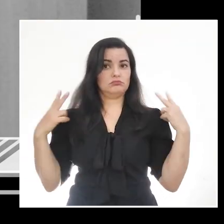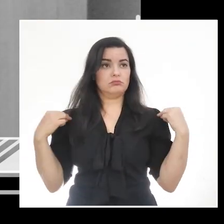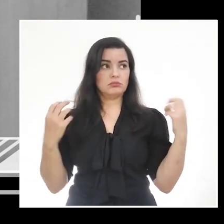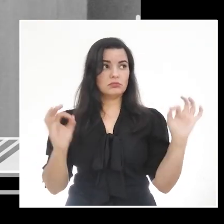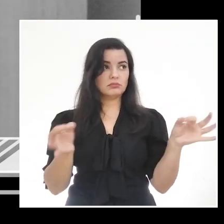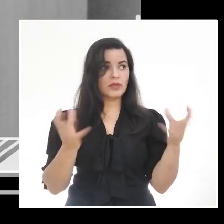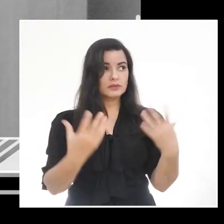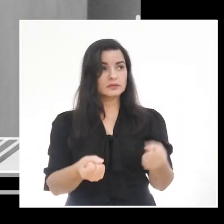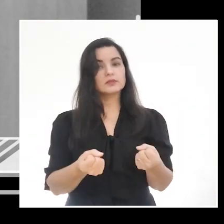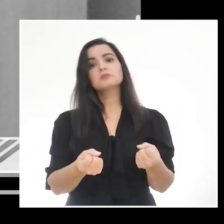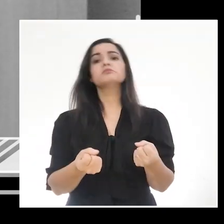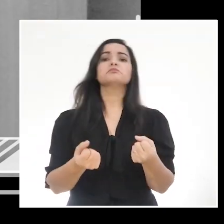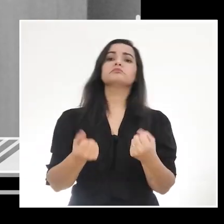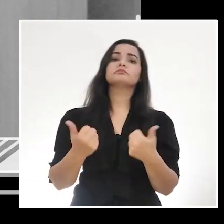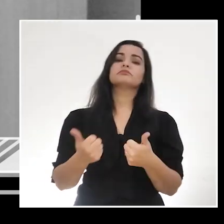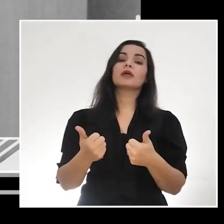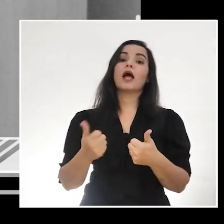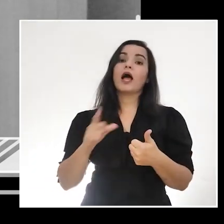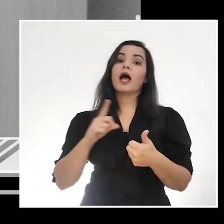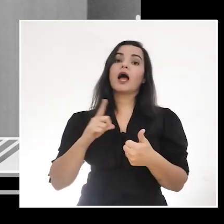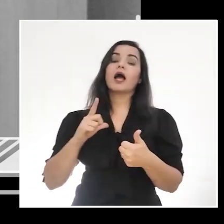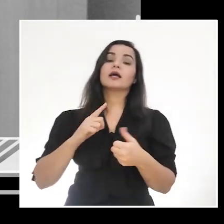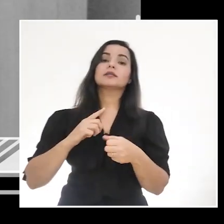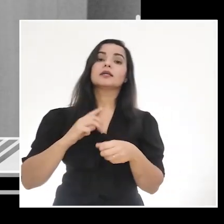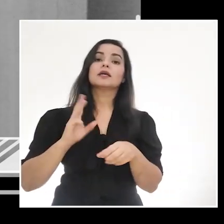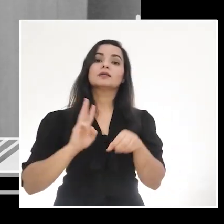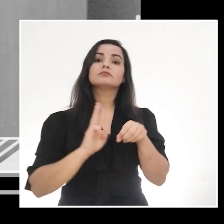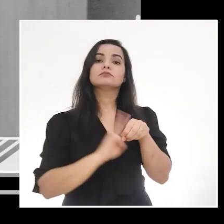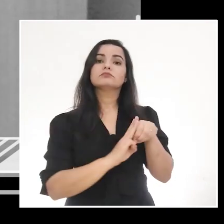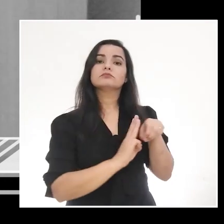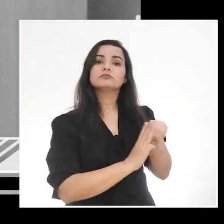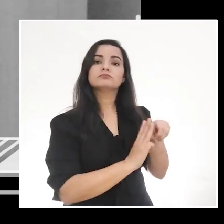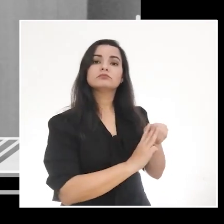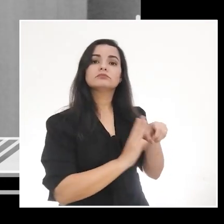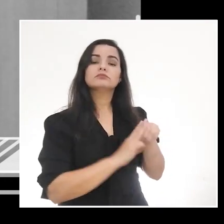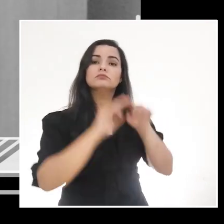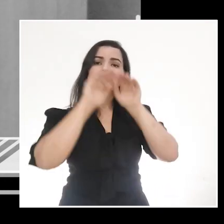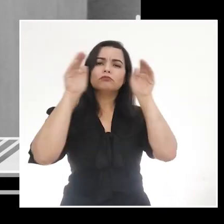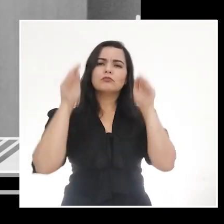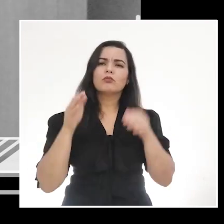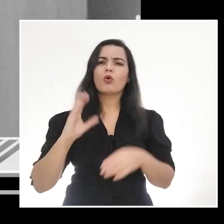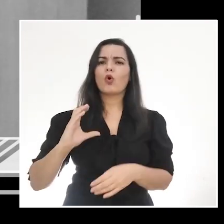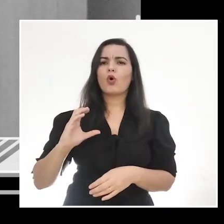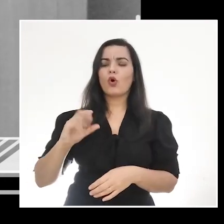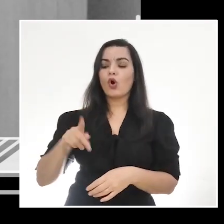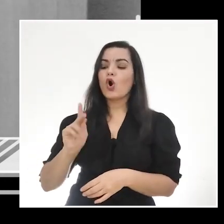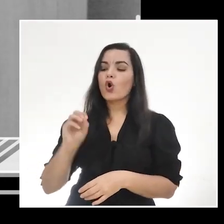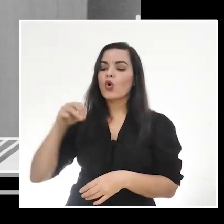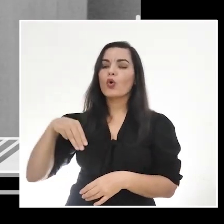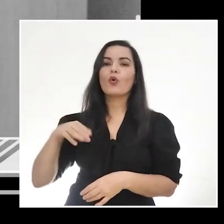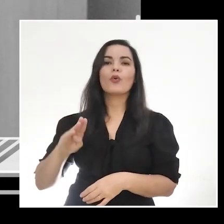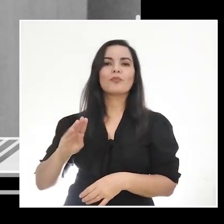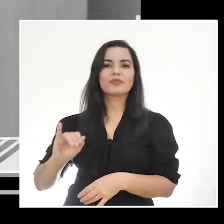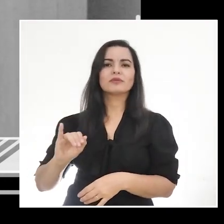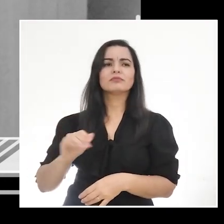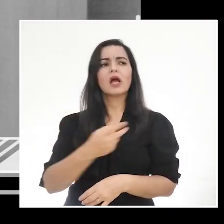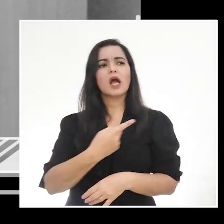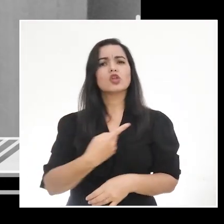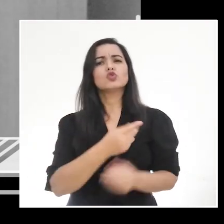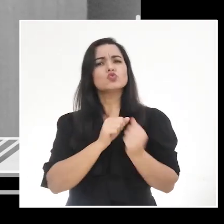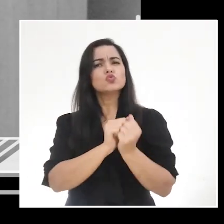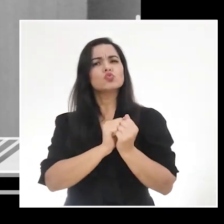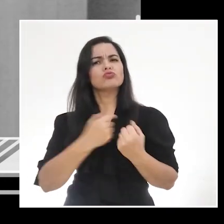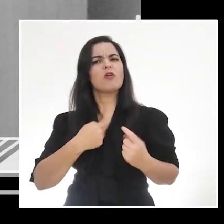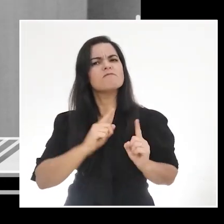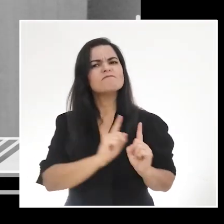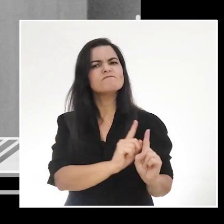aqui? Você vai trabalhar como motorista, né? e a gente tinha uma Kombi e ele era o motorista da Kombi, e a